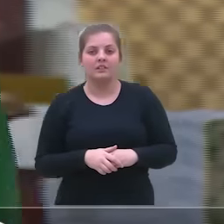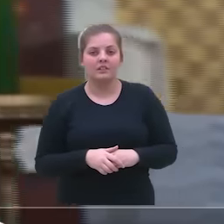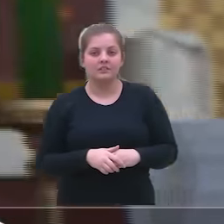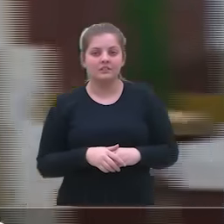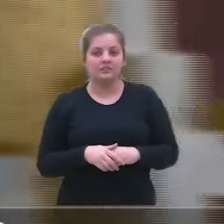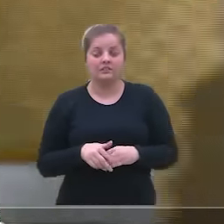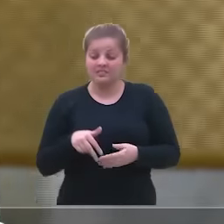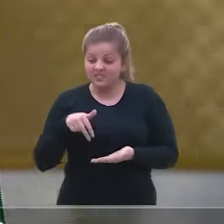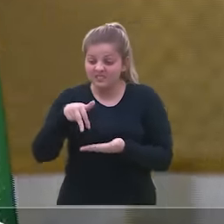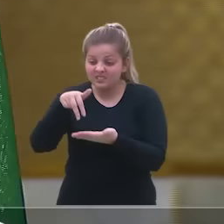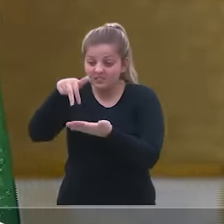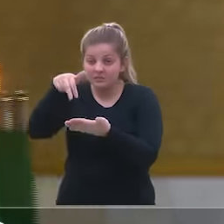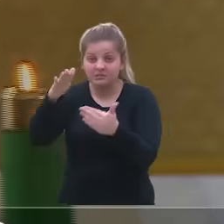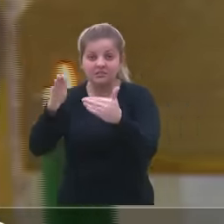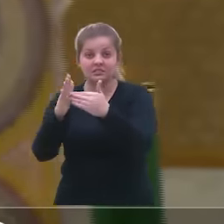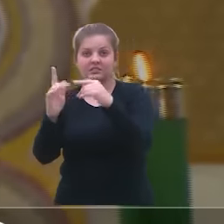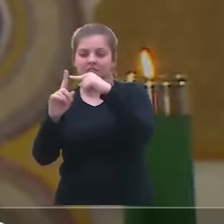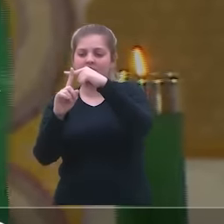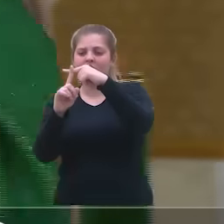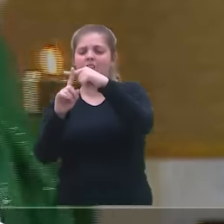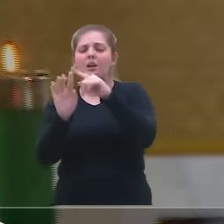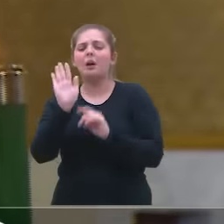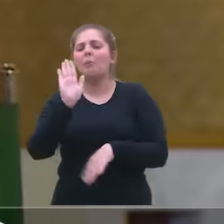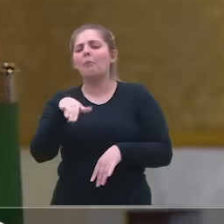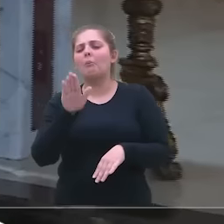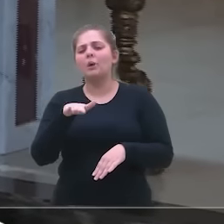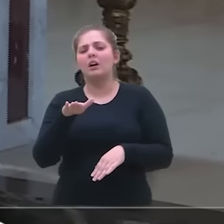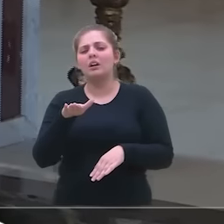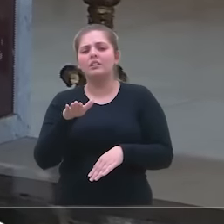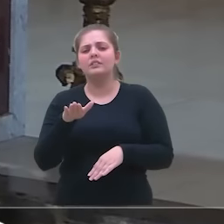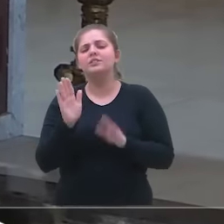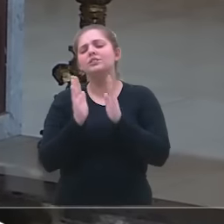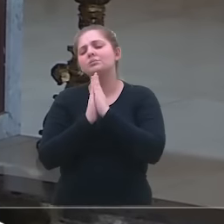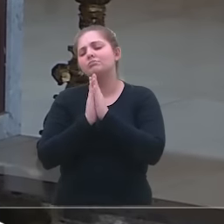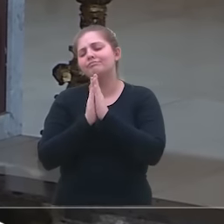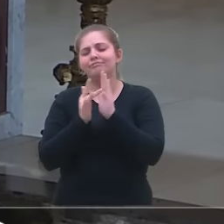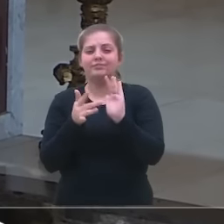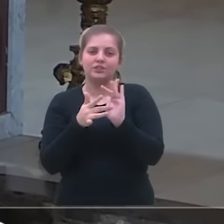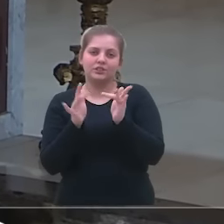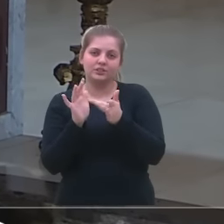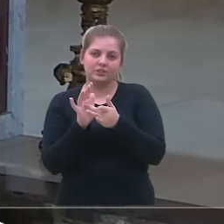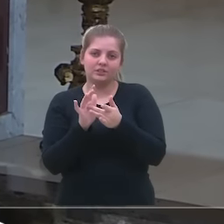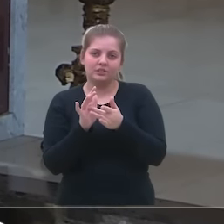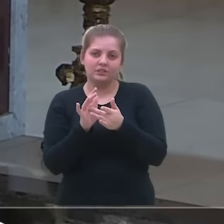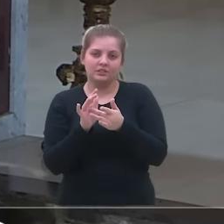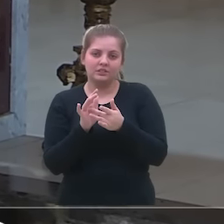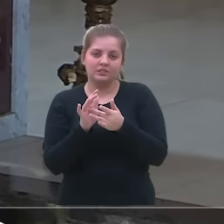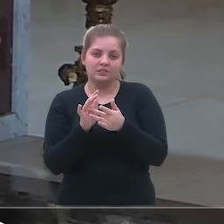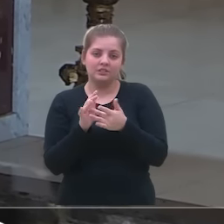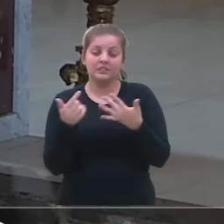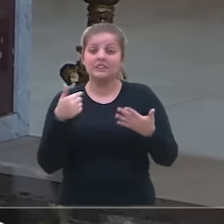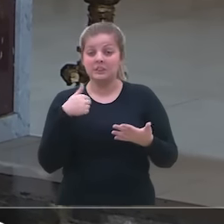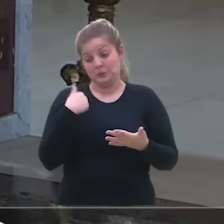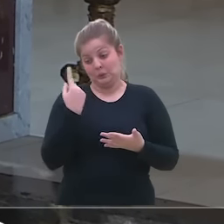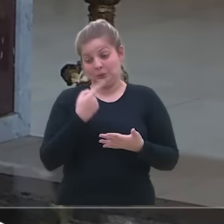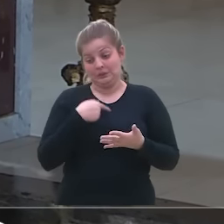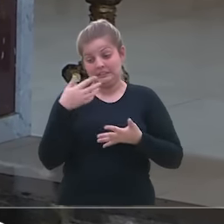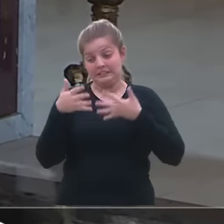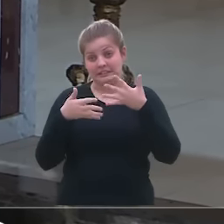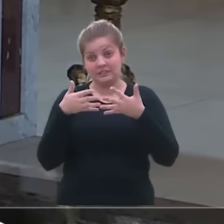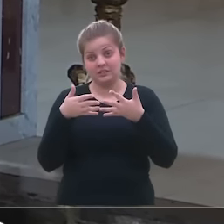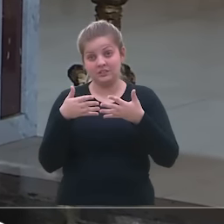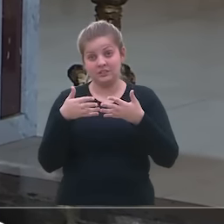pra cruz ó Jesus el fala meus discípulos é o seguinte